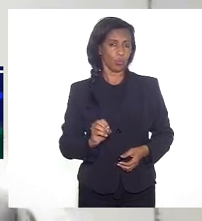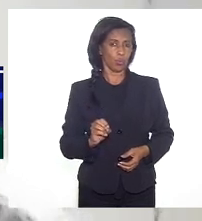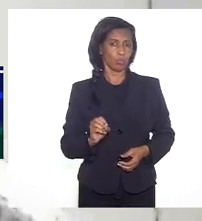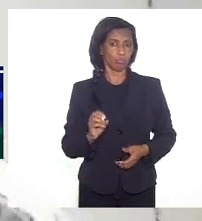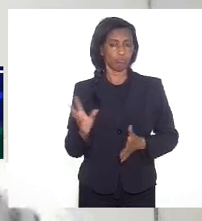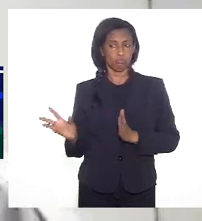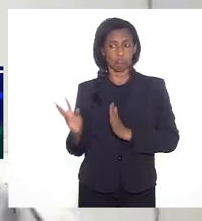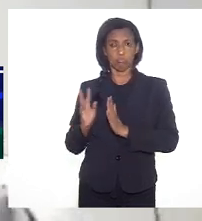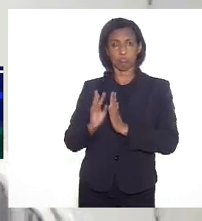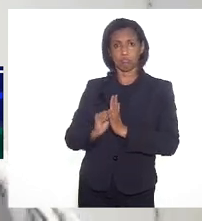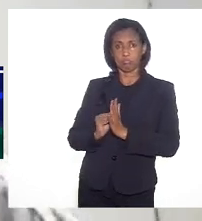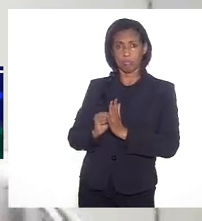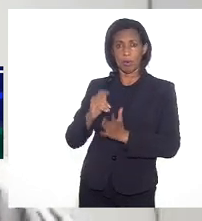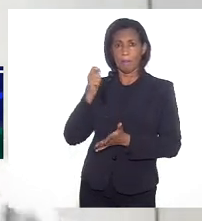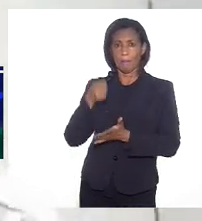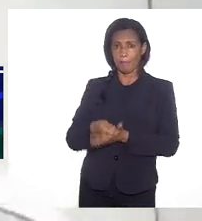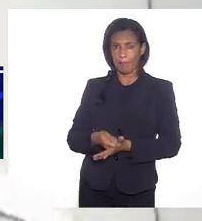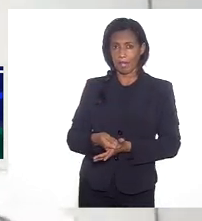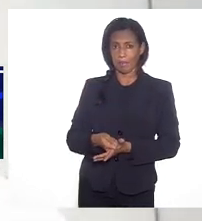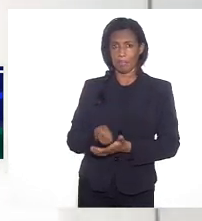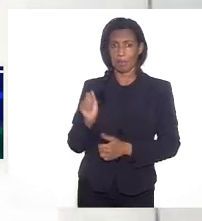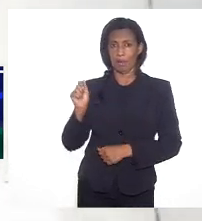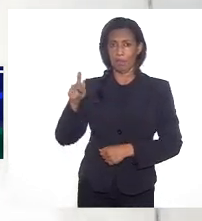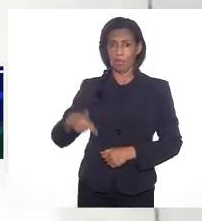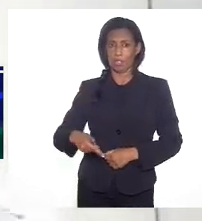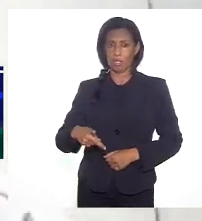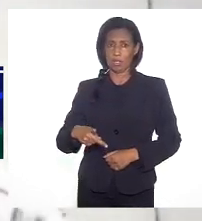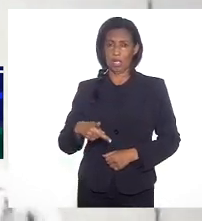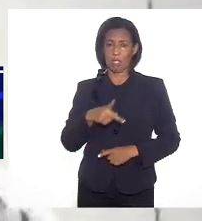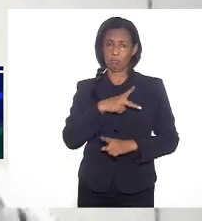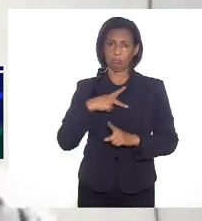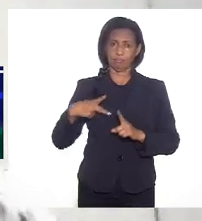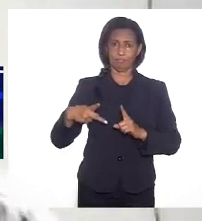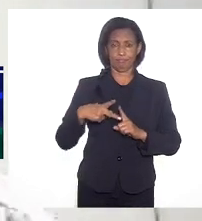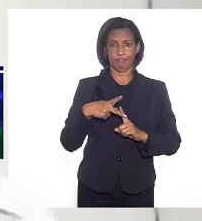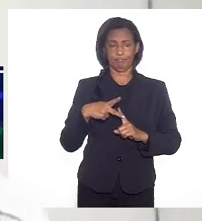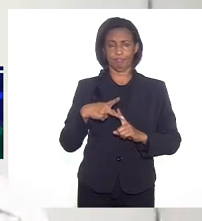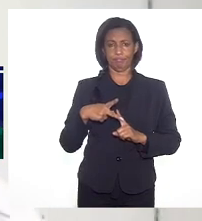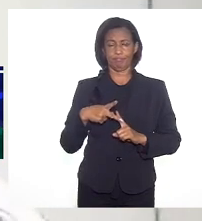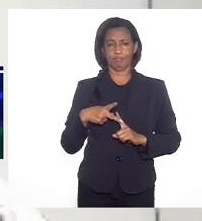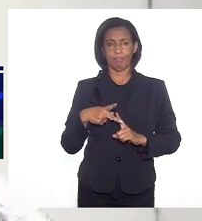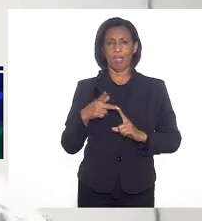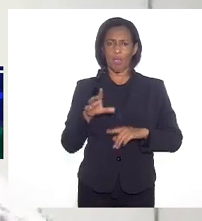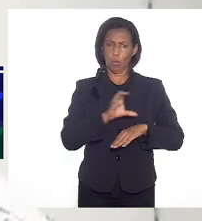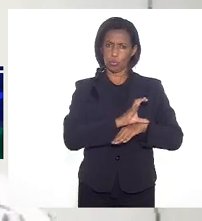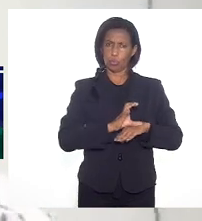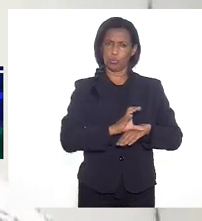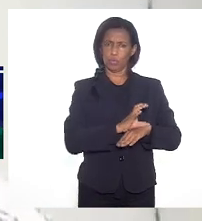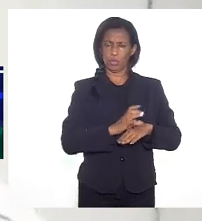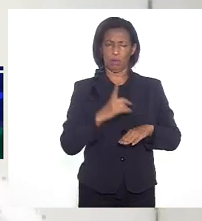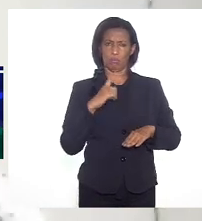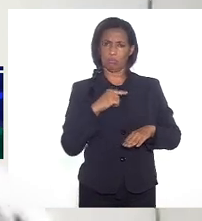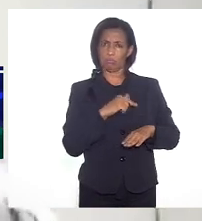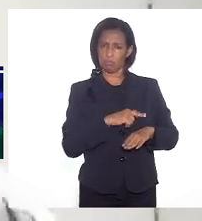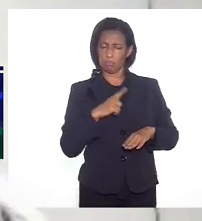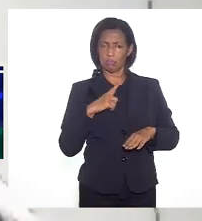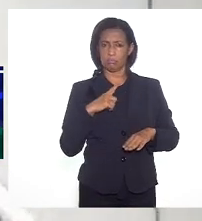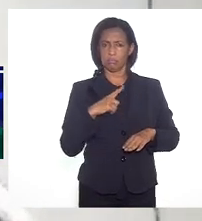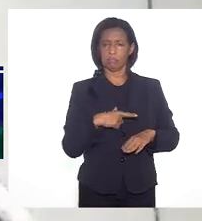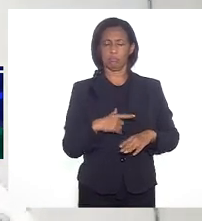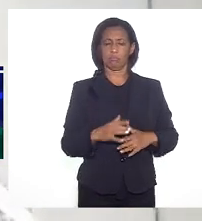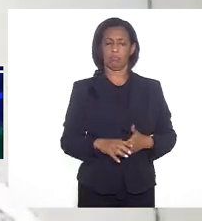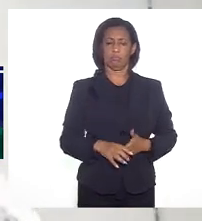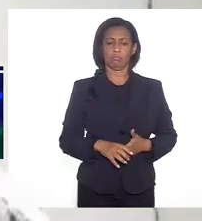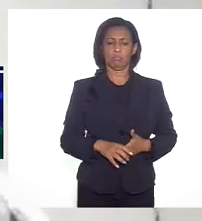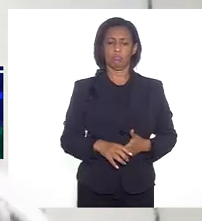complemente o pagamento dos aposentados do Rio Previdência isso é algo previsto na Constituição é algo que